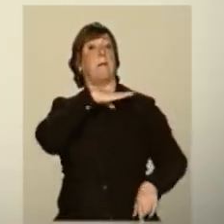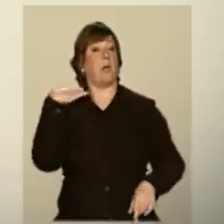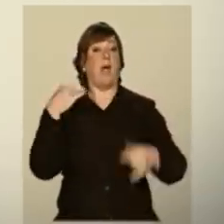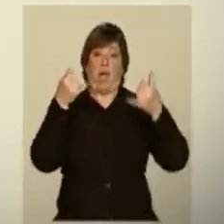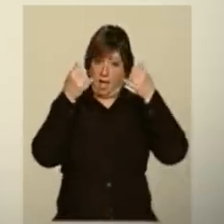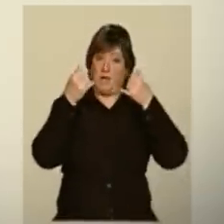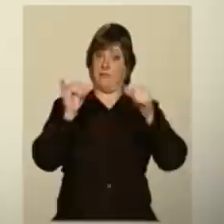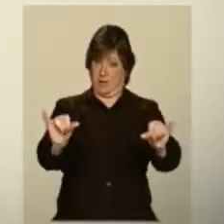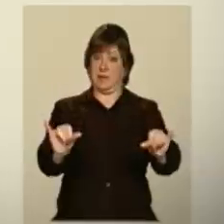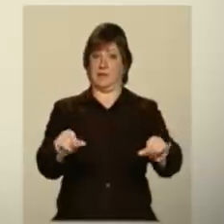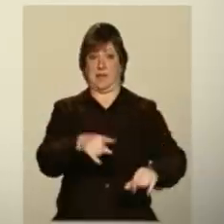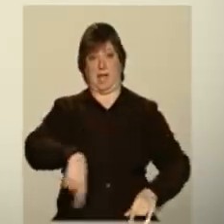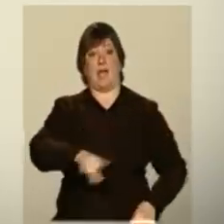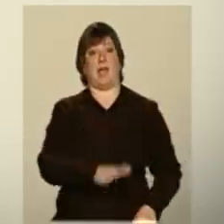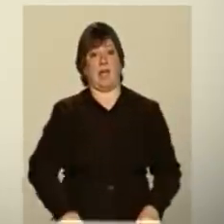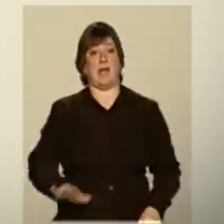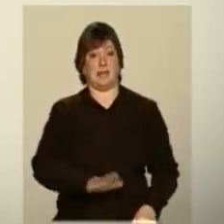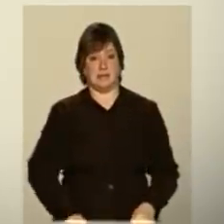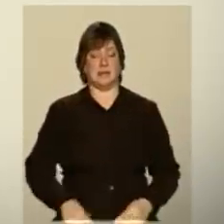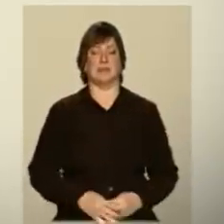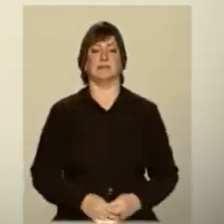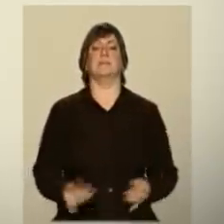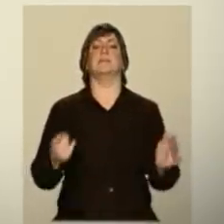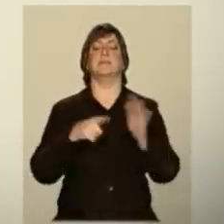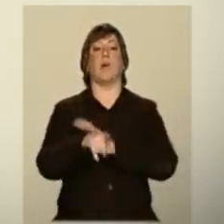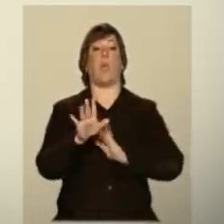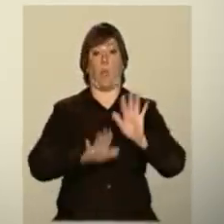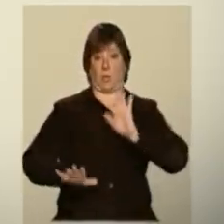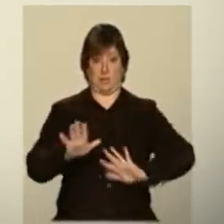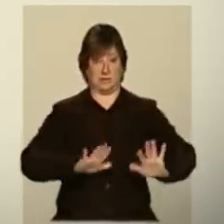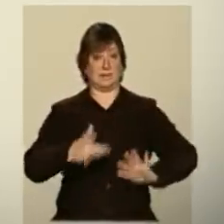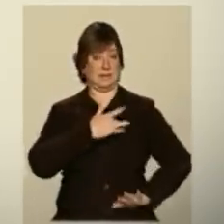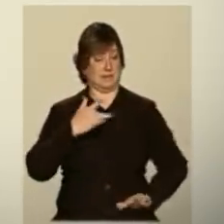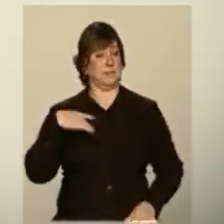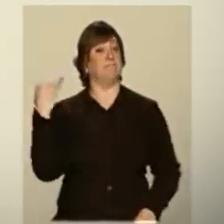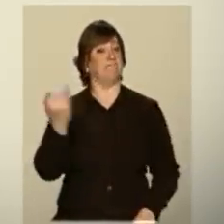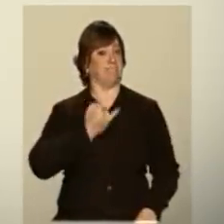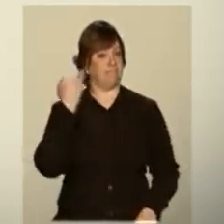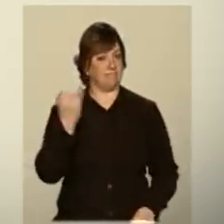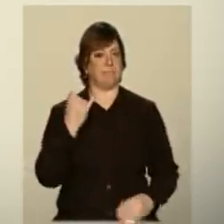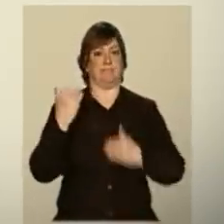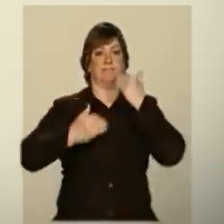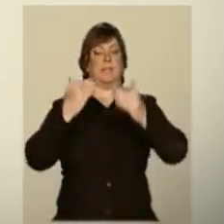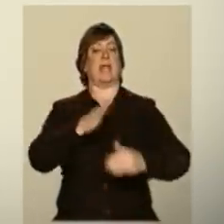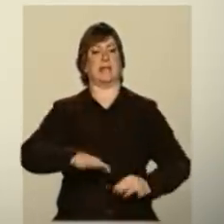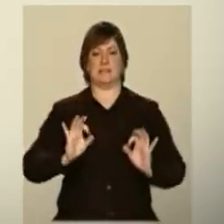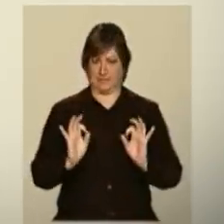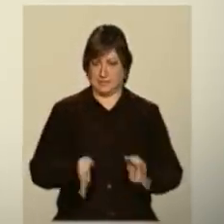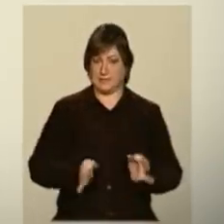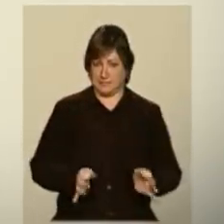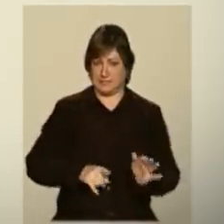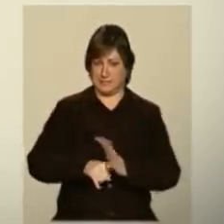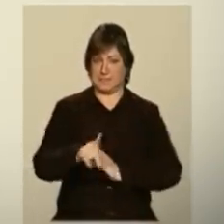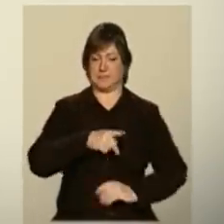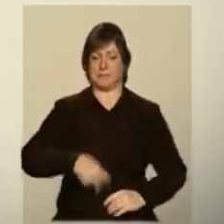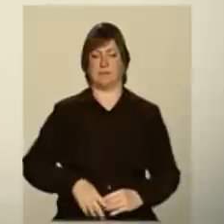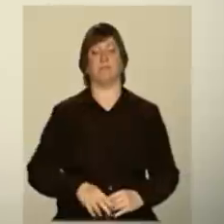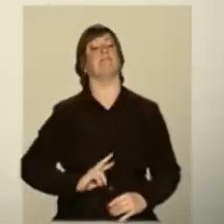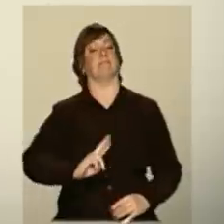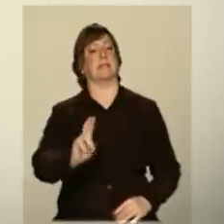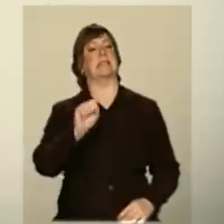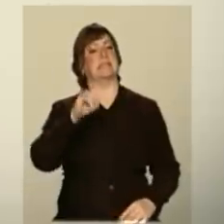mortalidade dessas crianças cuidar da saúde também é muito importante pro desenvolvimento das crianças não é presidenta É isso aí